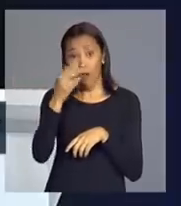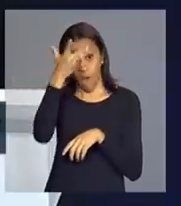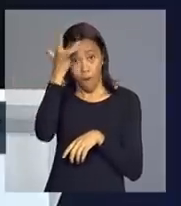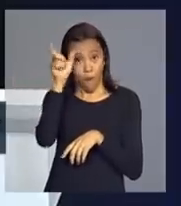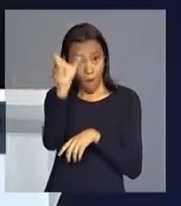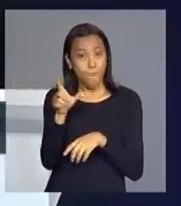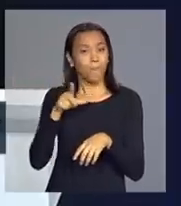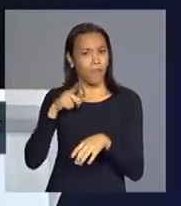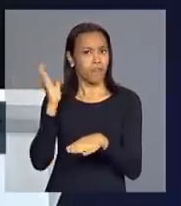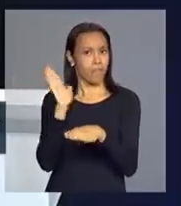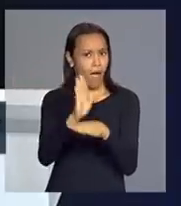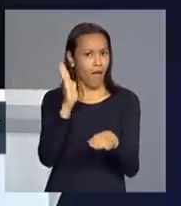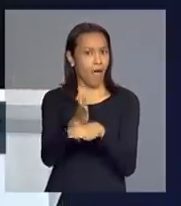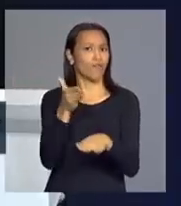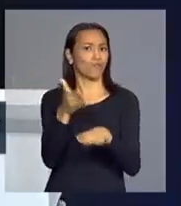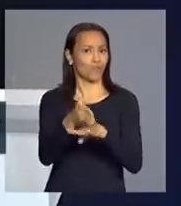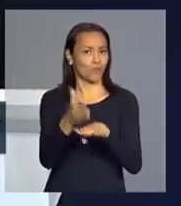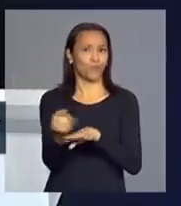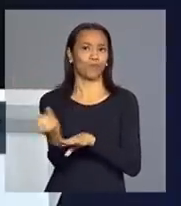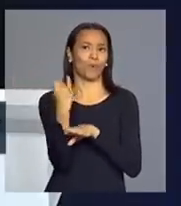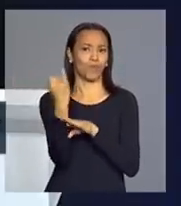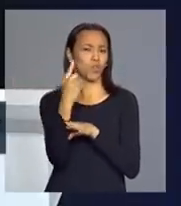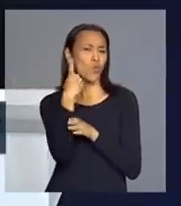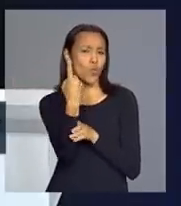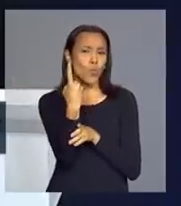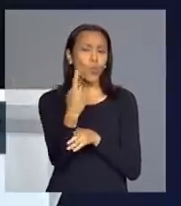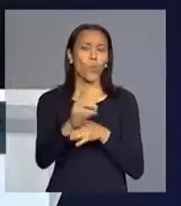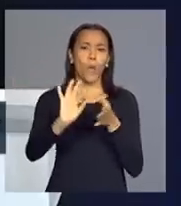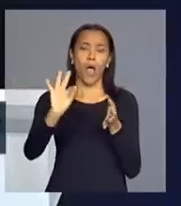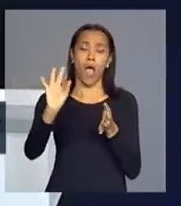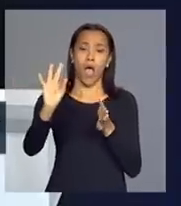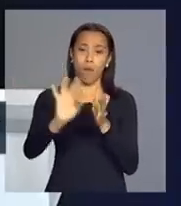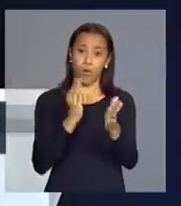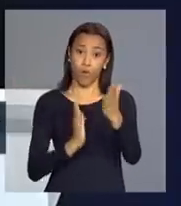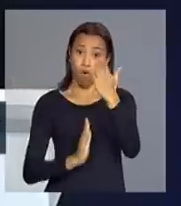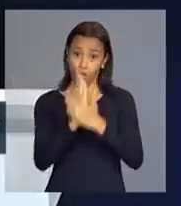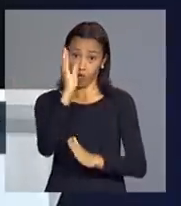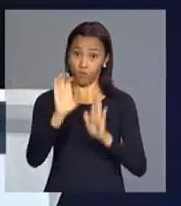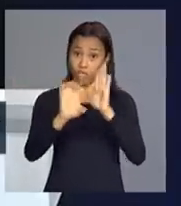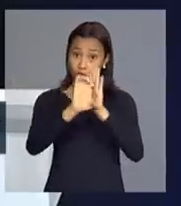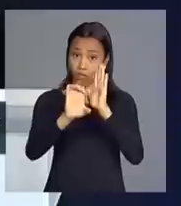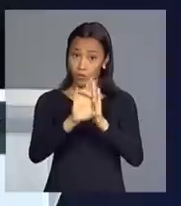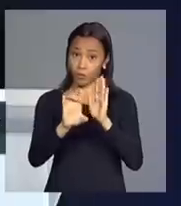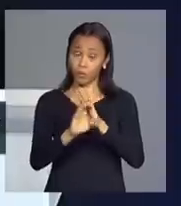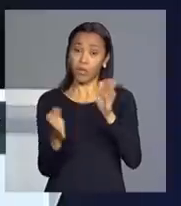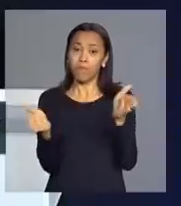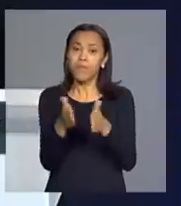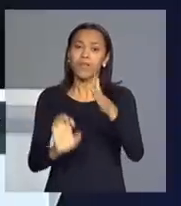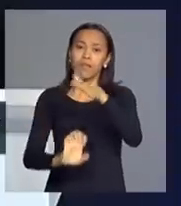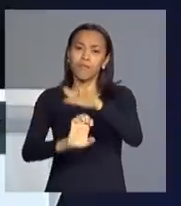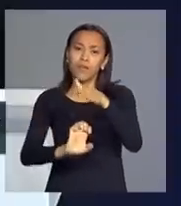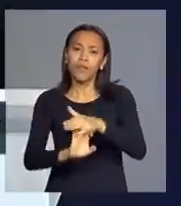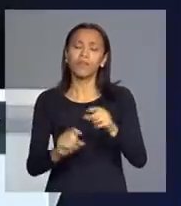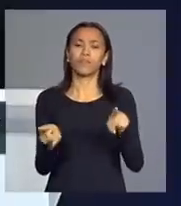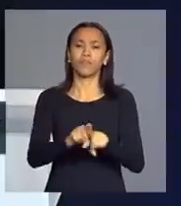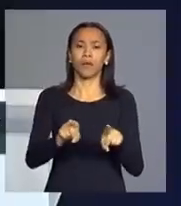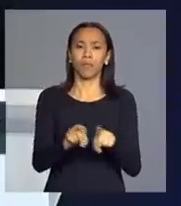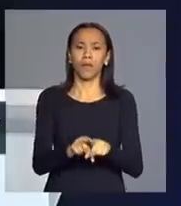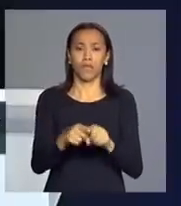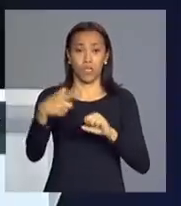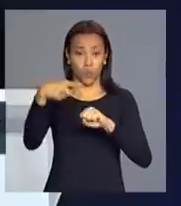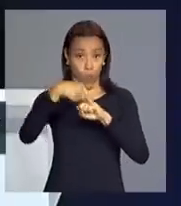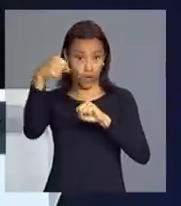em vários eventos. Eu vou destacar alguns. Aprovação do Estatuto da Microempresa, a regulamentação do